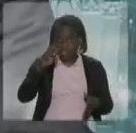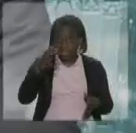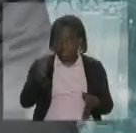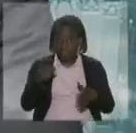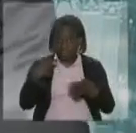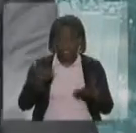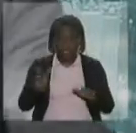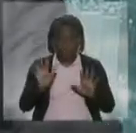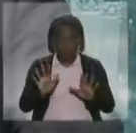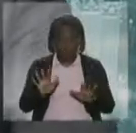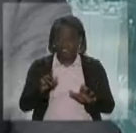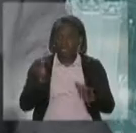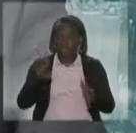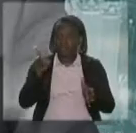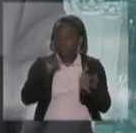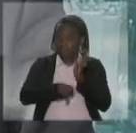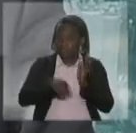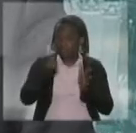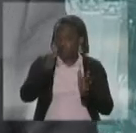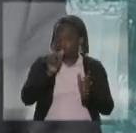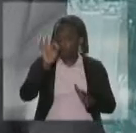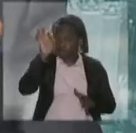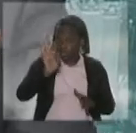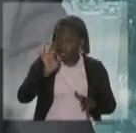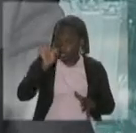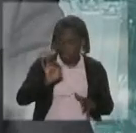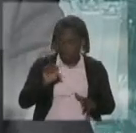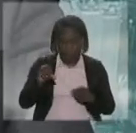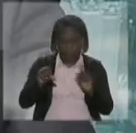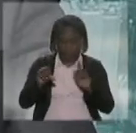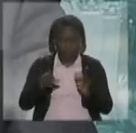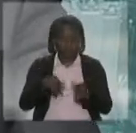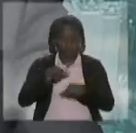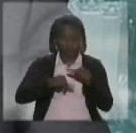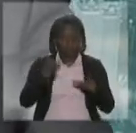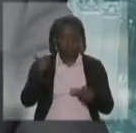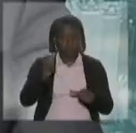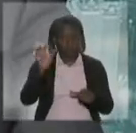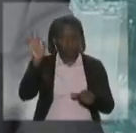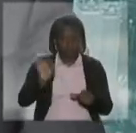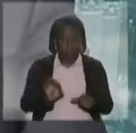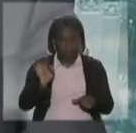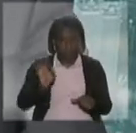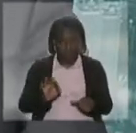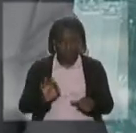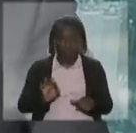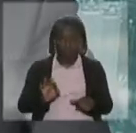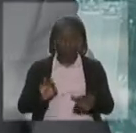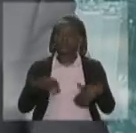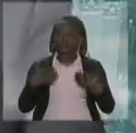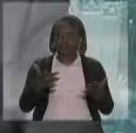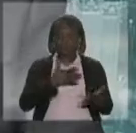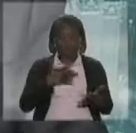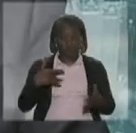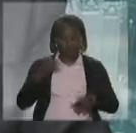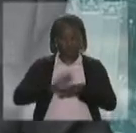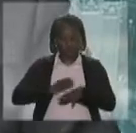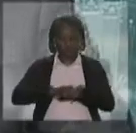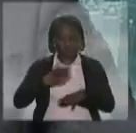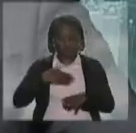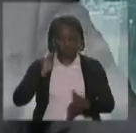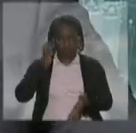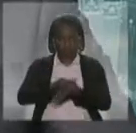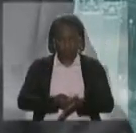então vocês agora vamos descontar 11 por cento ao invés de 9 e à saúde será hasteada